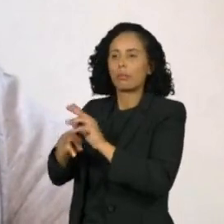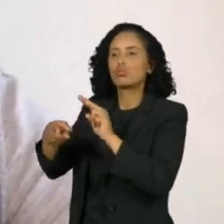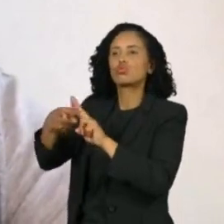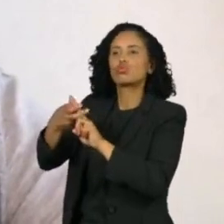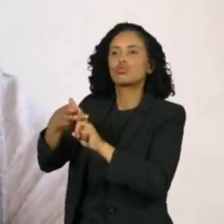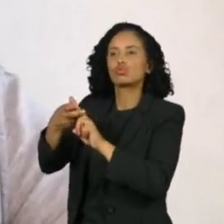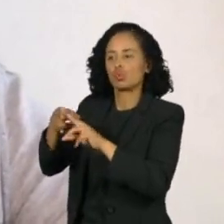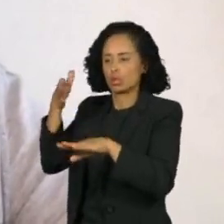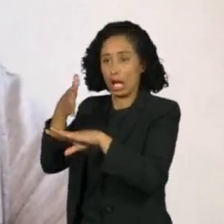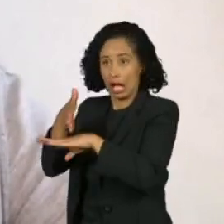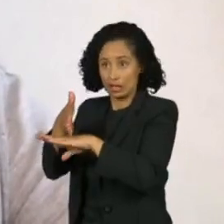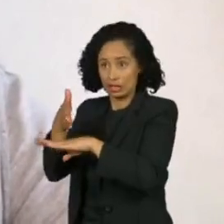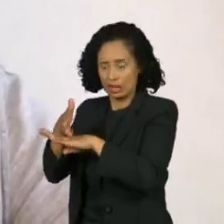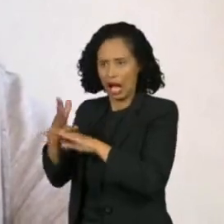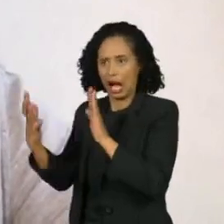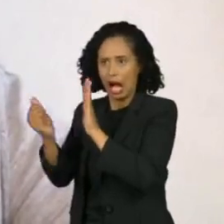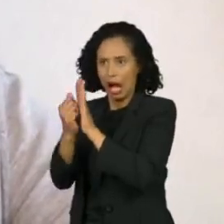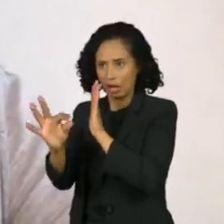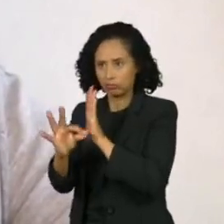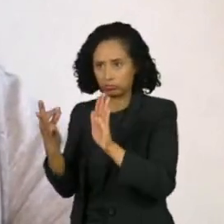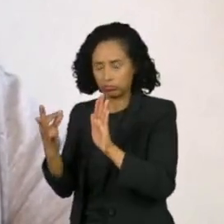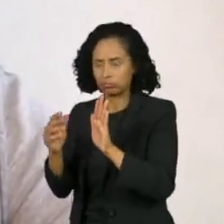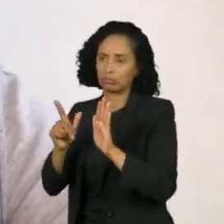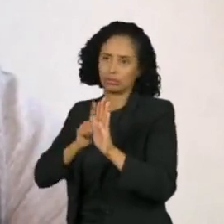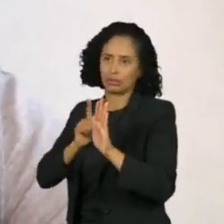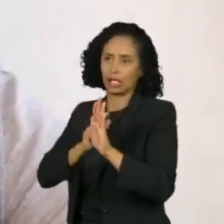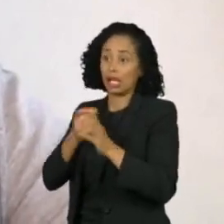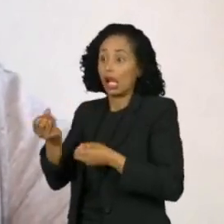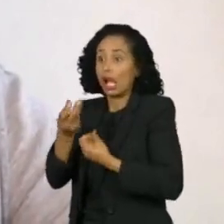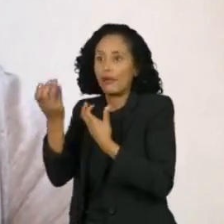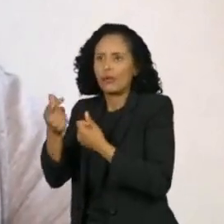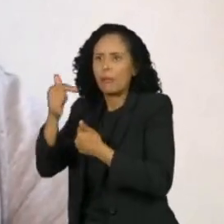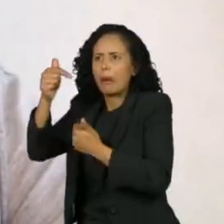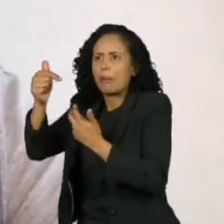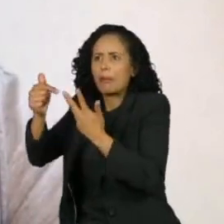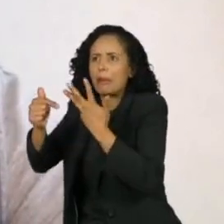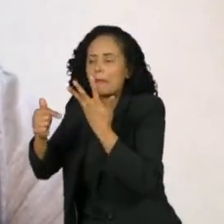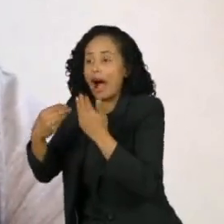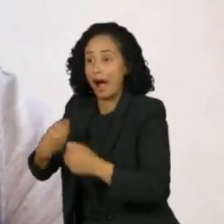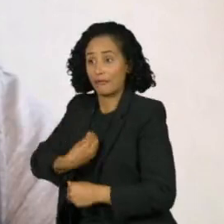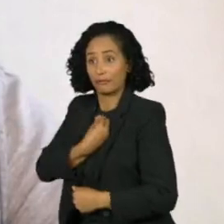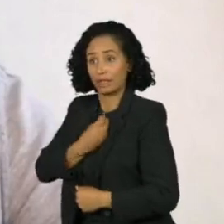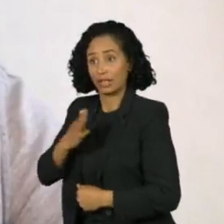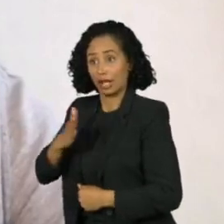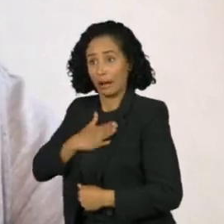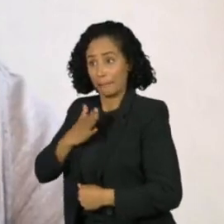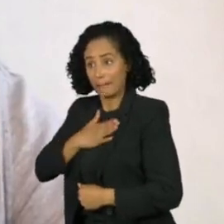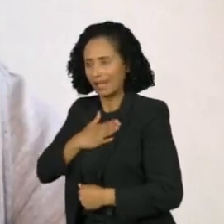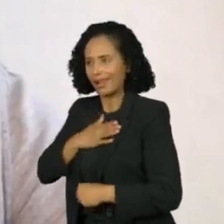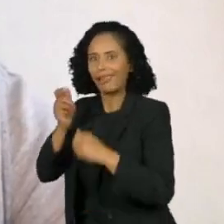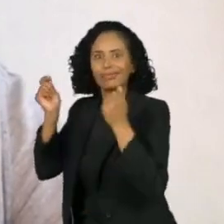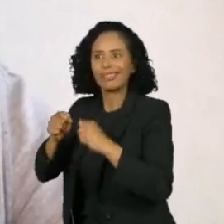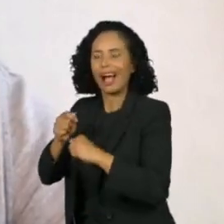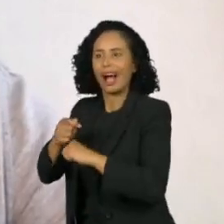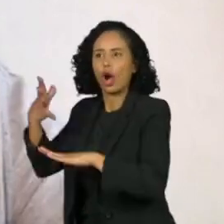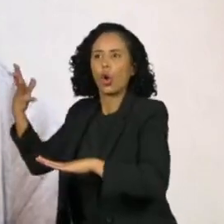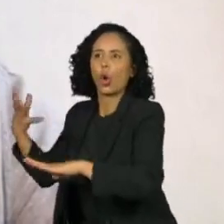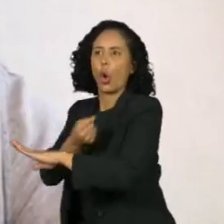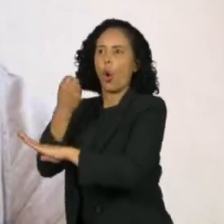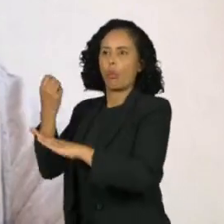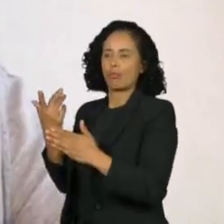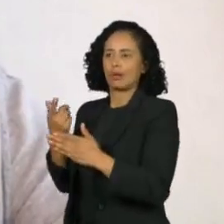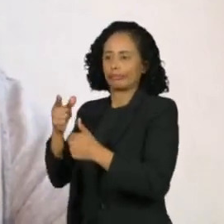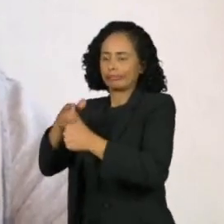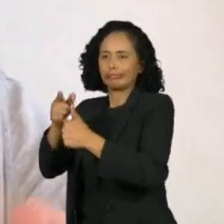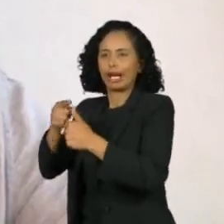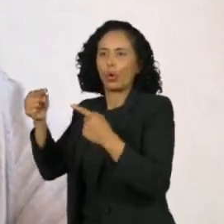tiver um cadastro nessa plataforma, várias informações poderão potencialmente ser acessíveis, entre eles dados relacionados às